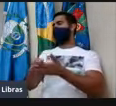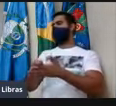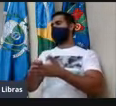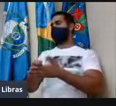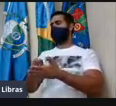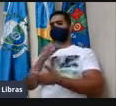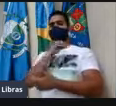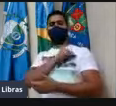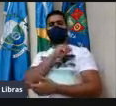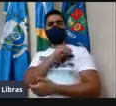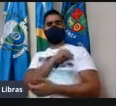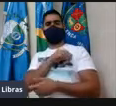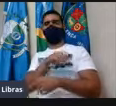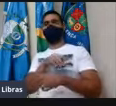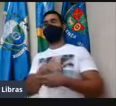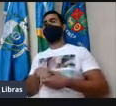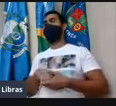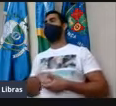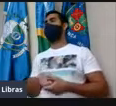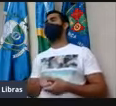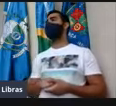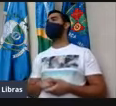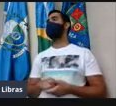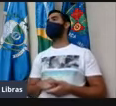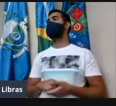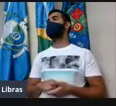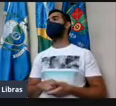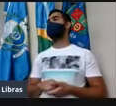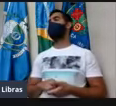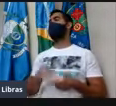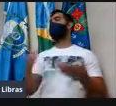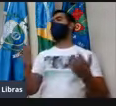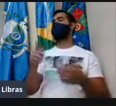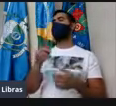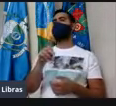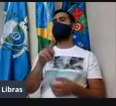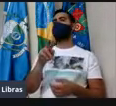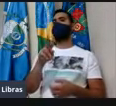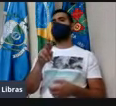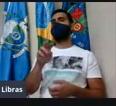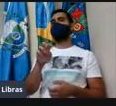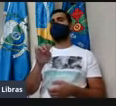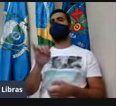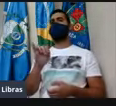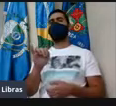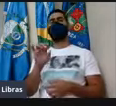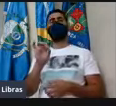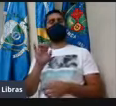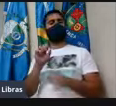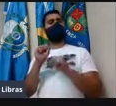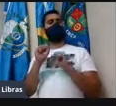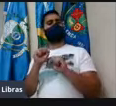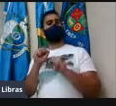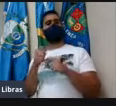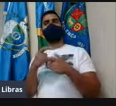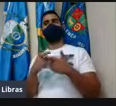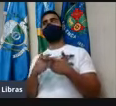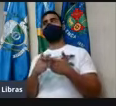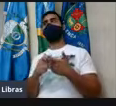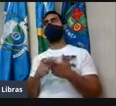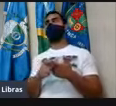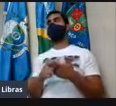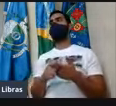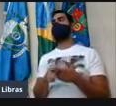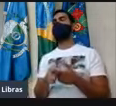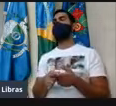cidadão para pagar o nosso salário, hoje a Previ ela só é viável porque os